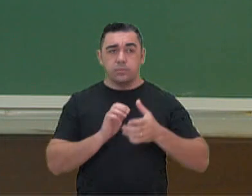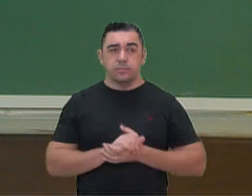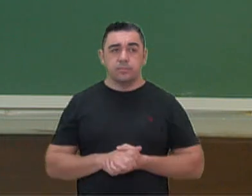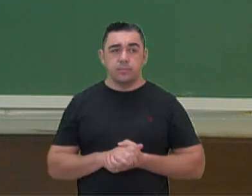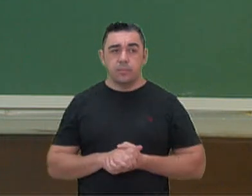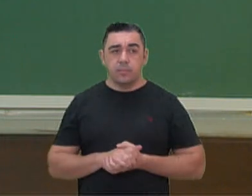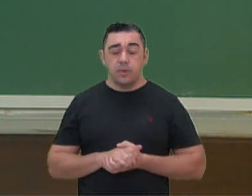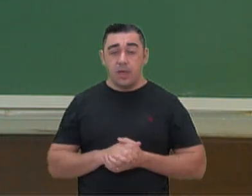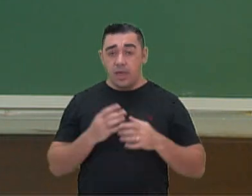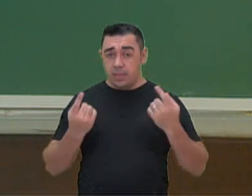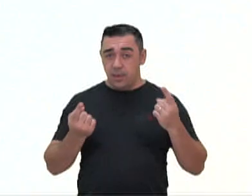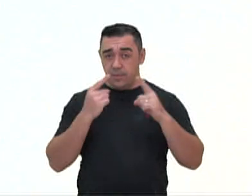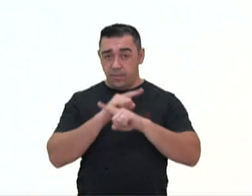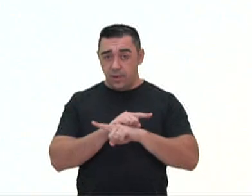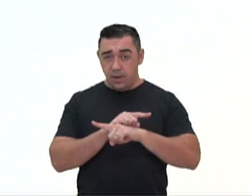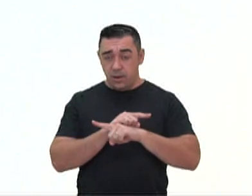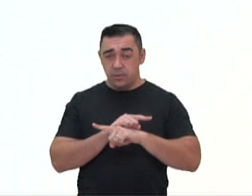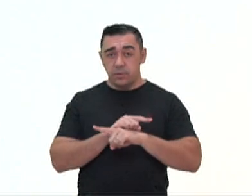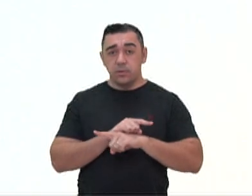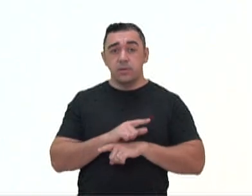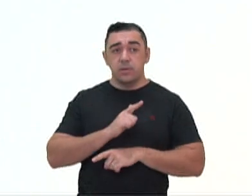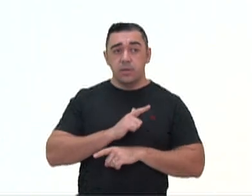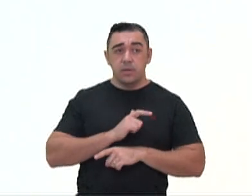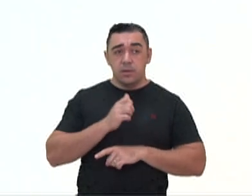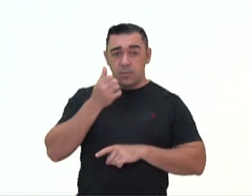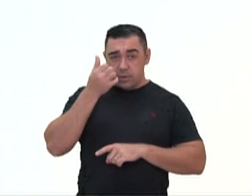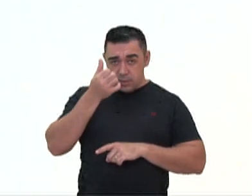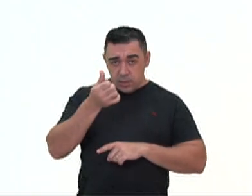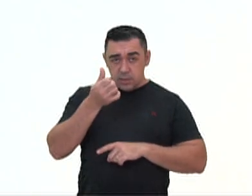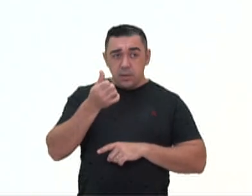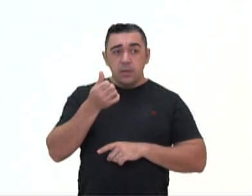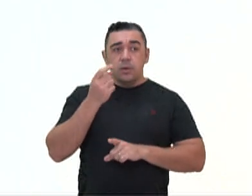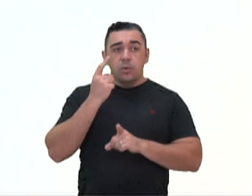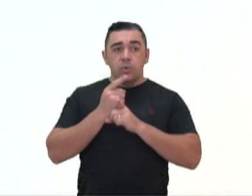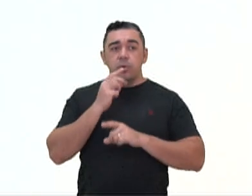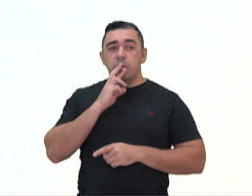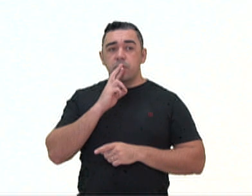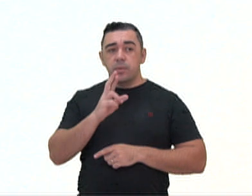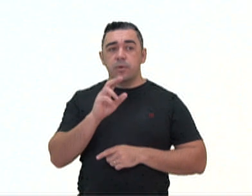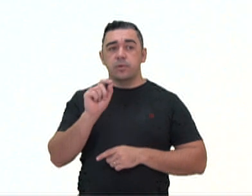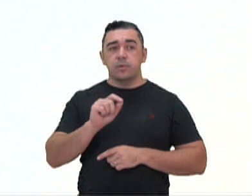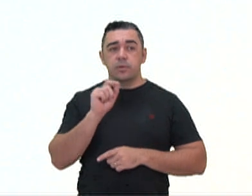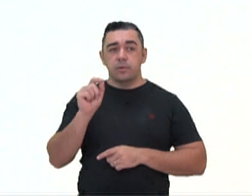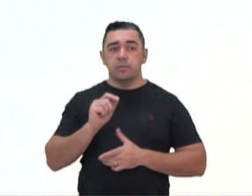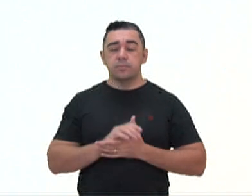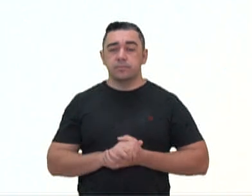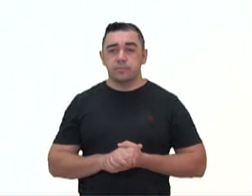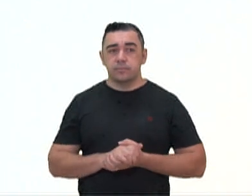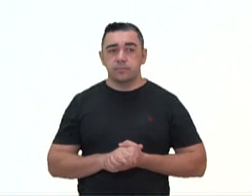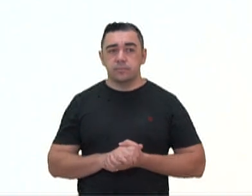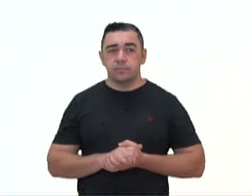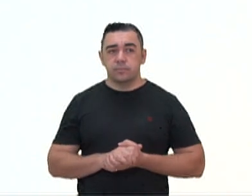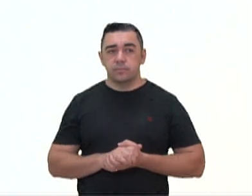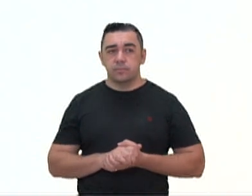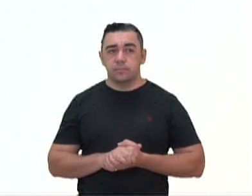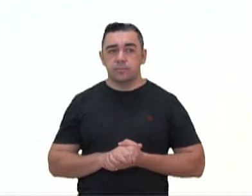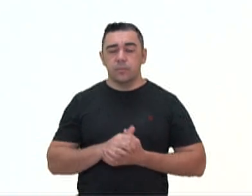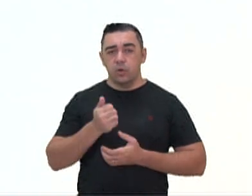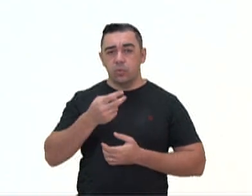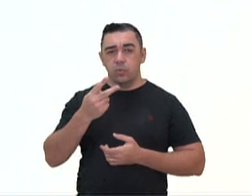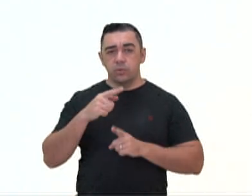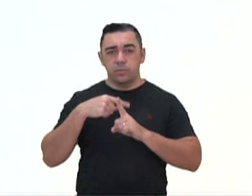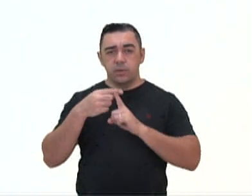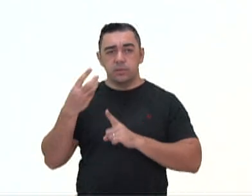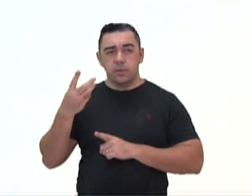Na função inversa de f, quando substitui o x por 6, 2 vezes 6 são 12 mais